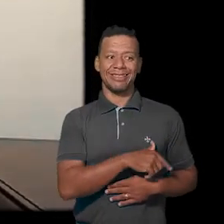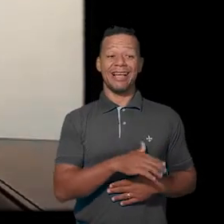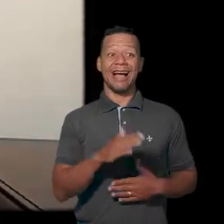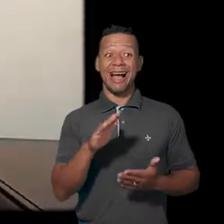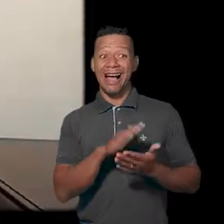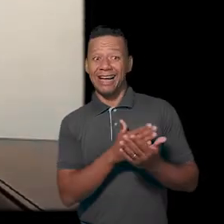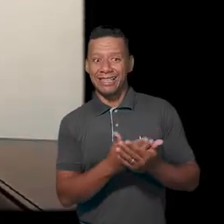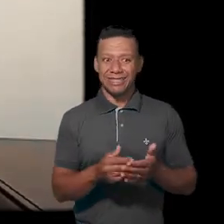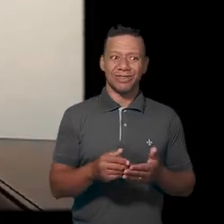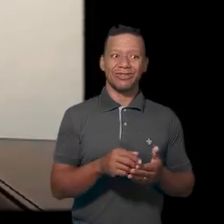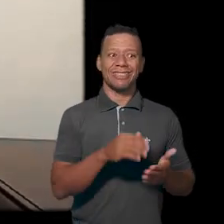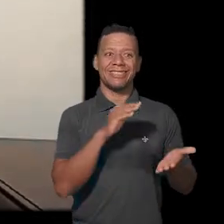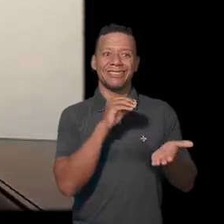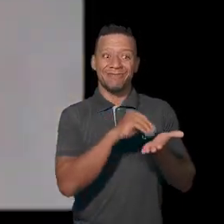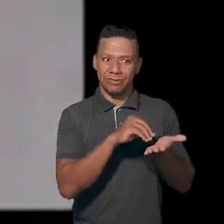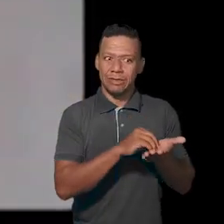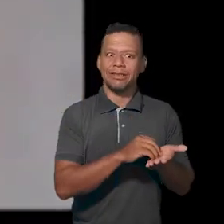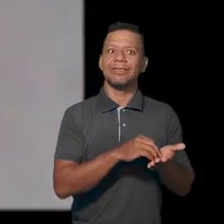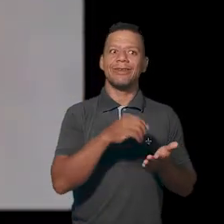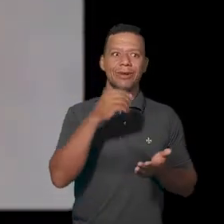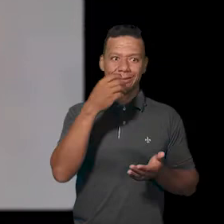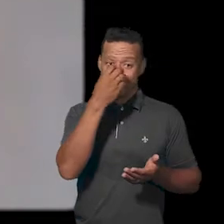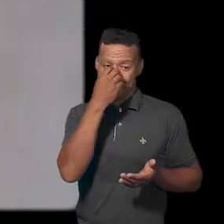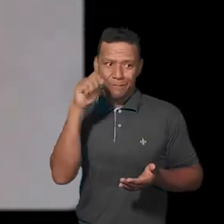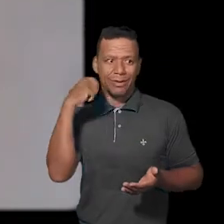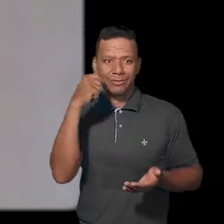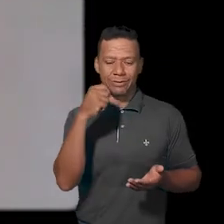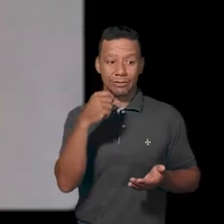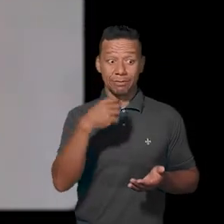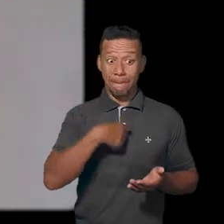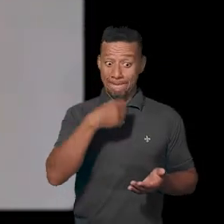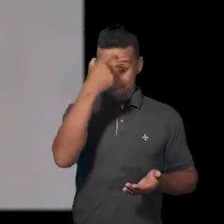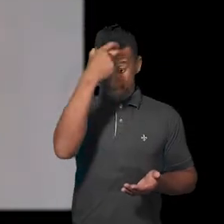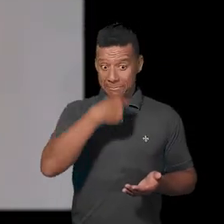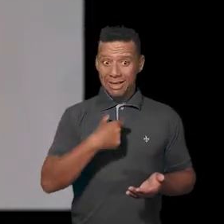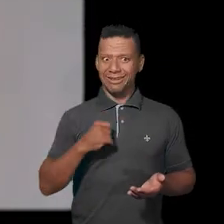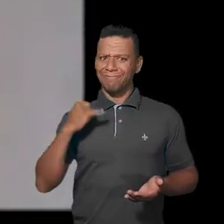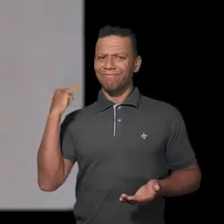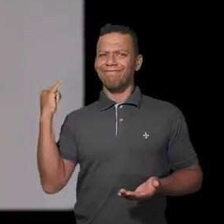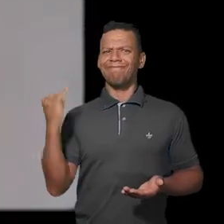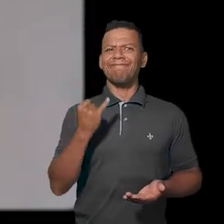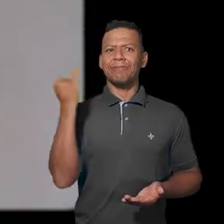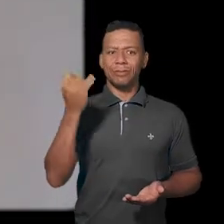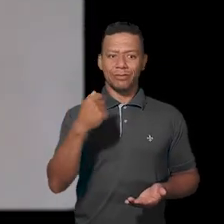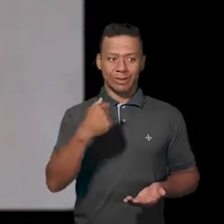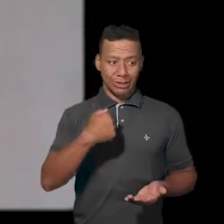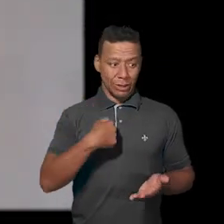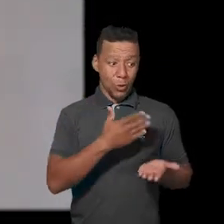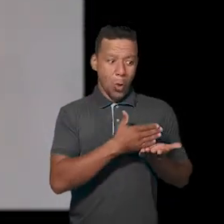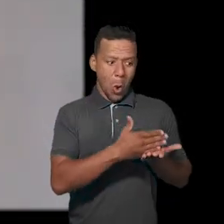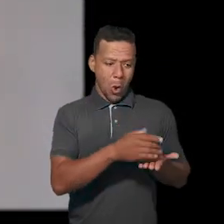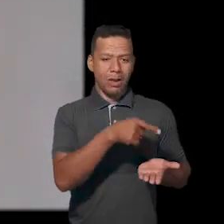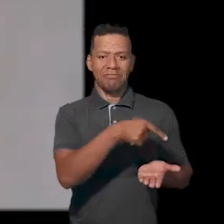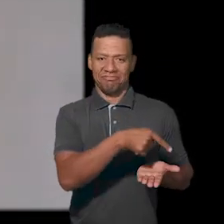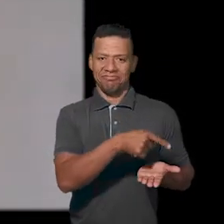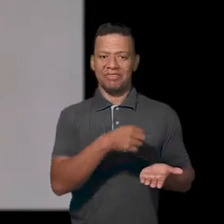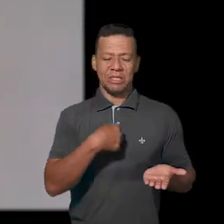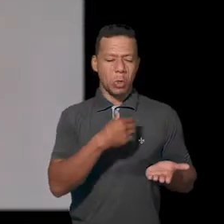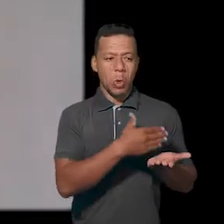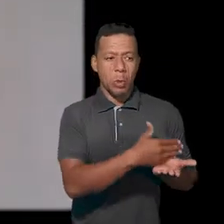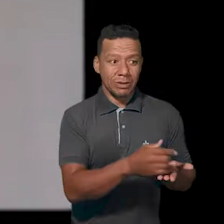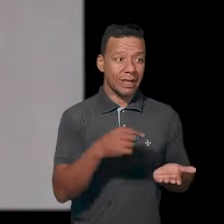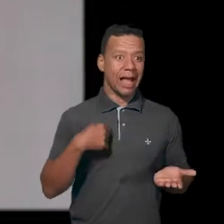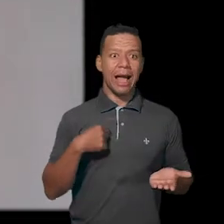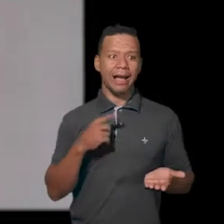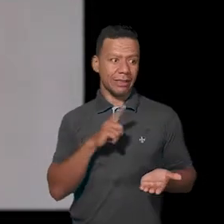dos artistas que tem hoje em dia. Para mim foi fundamental o Juventude, que eu comecei por ele mesmo, né? Nessa coisa